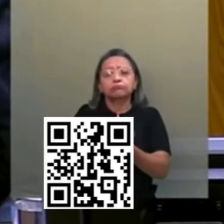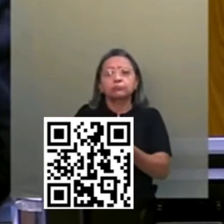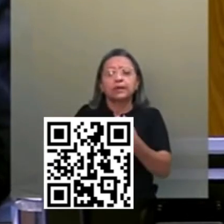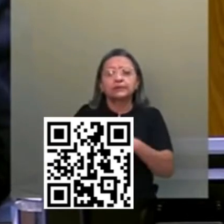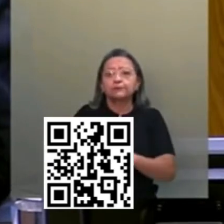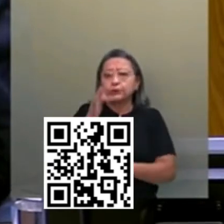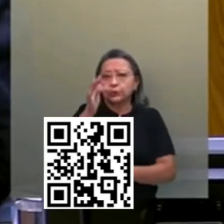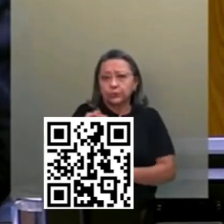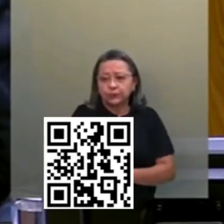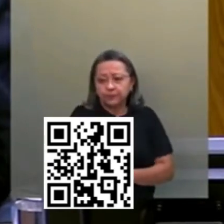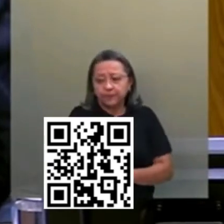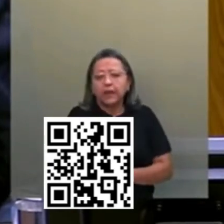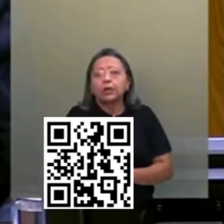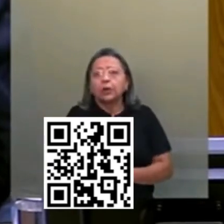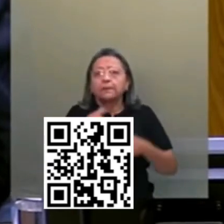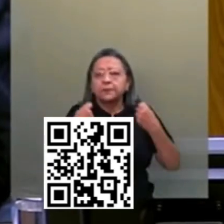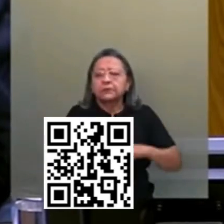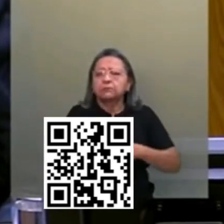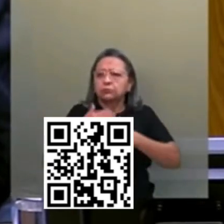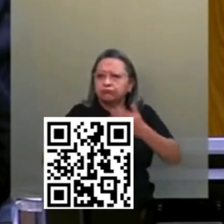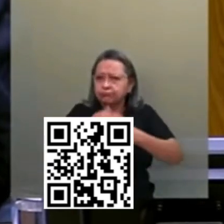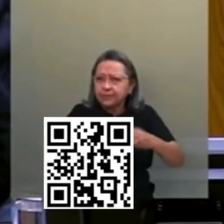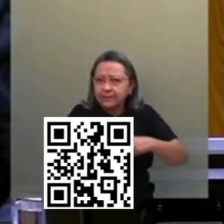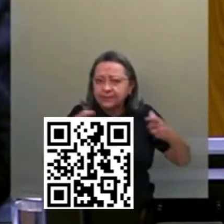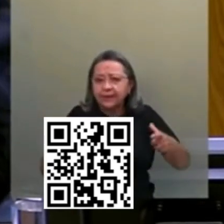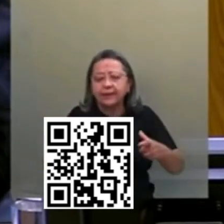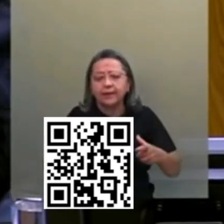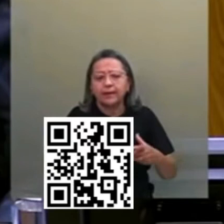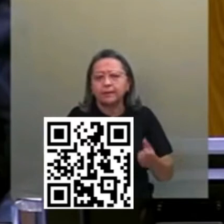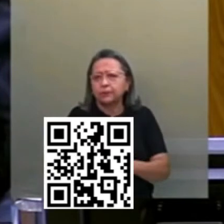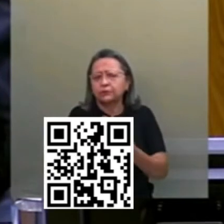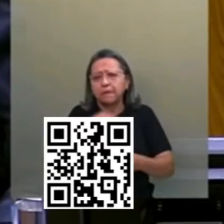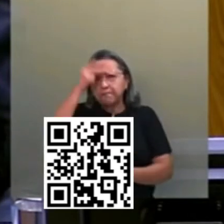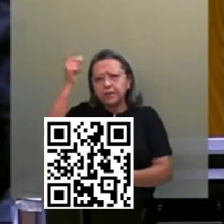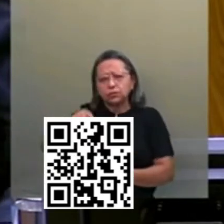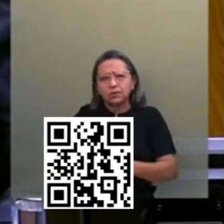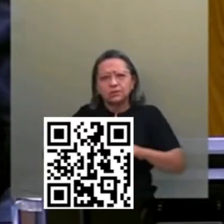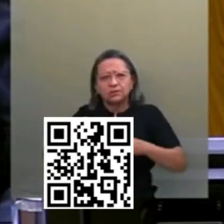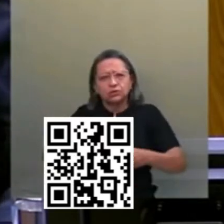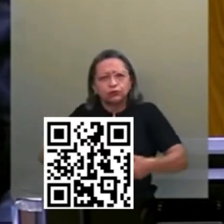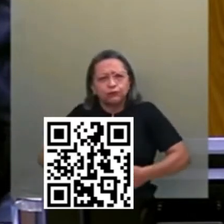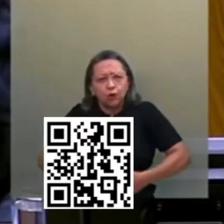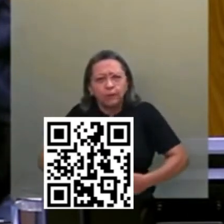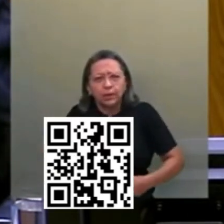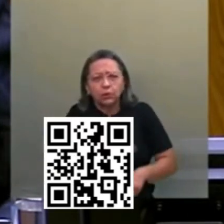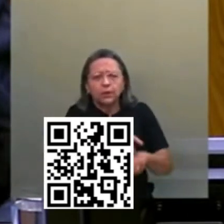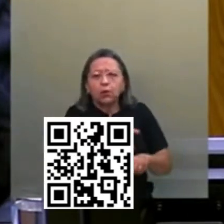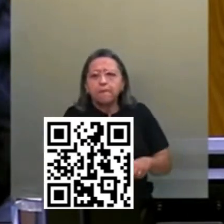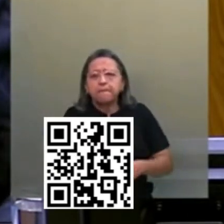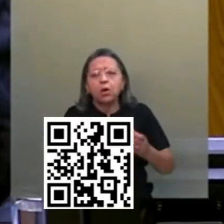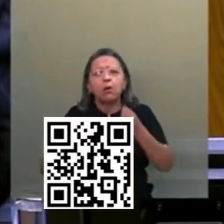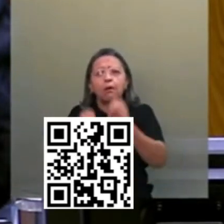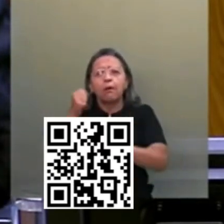gerações futuras. Precisamos crescer. É inconcebível que pessoas passem fome no país com a maior